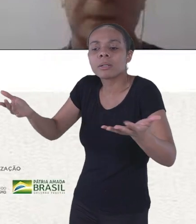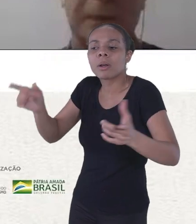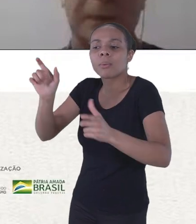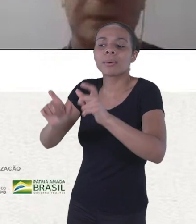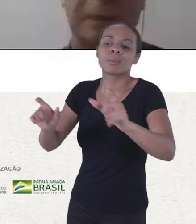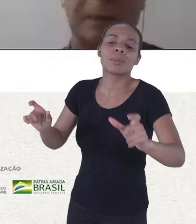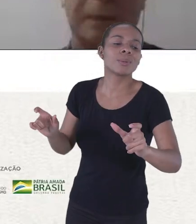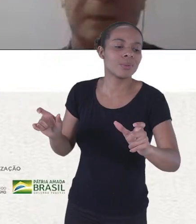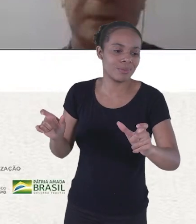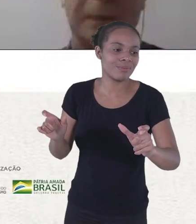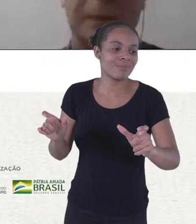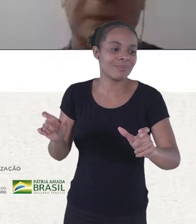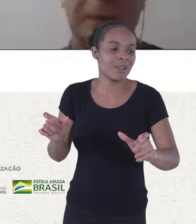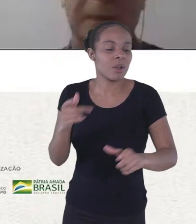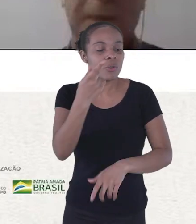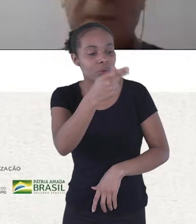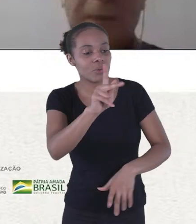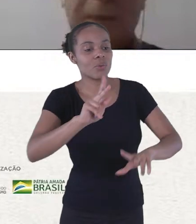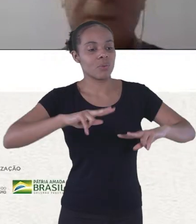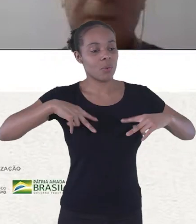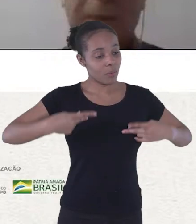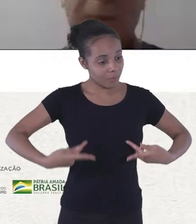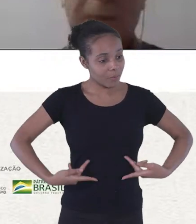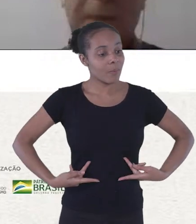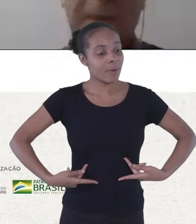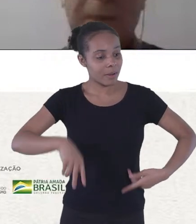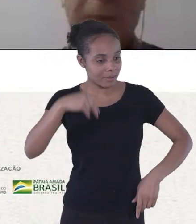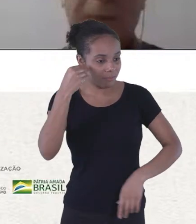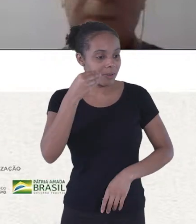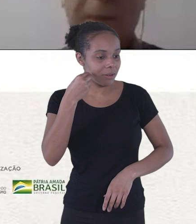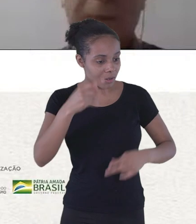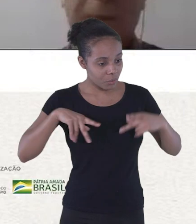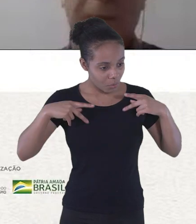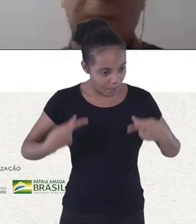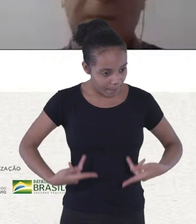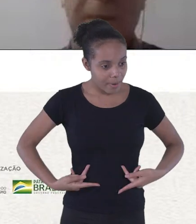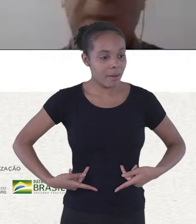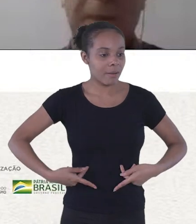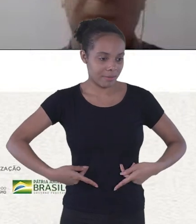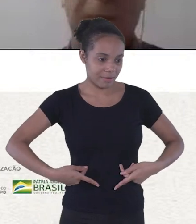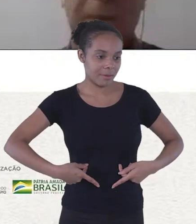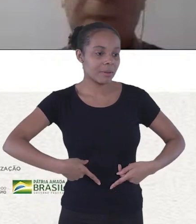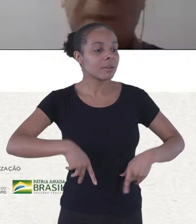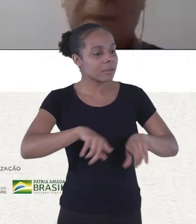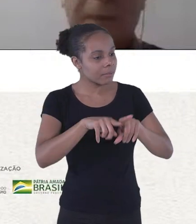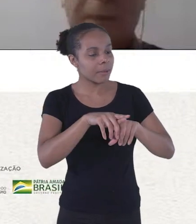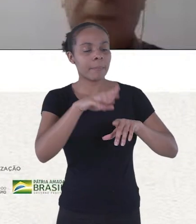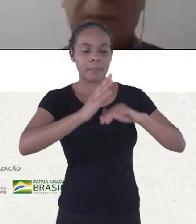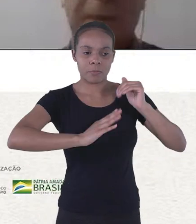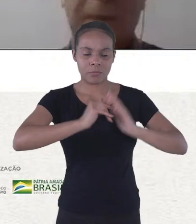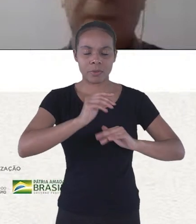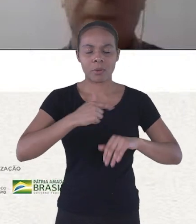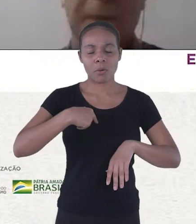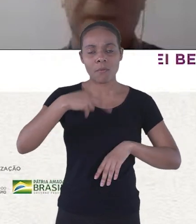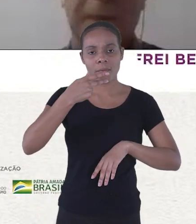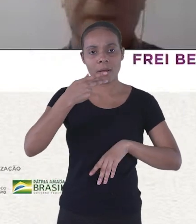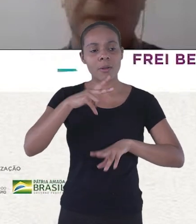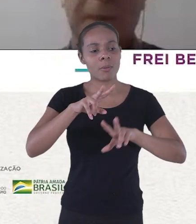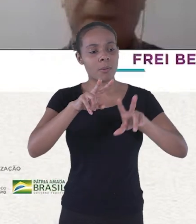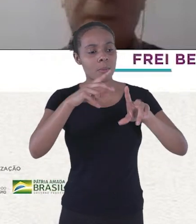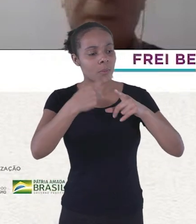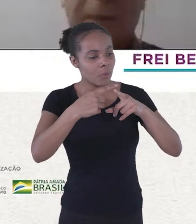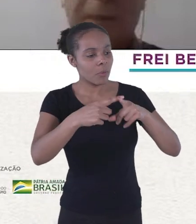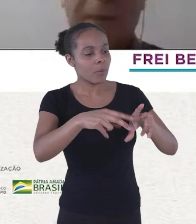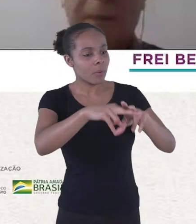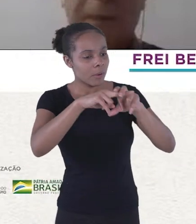isso. Alicerçado num sentimento que eu tive com relação ao seu livro. De tudo que passou, de tudo que eu